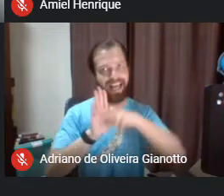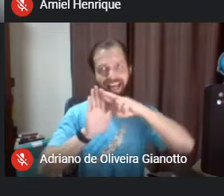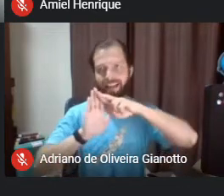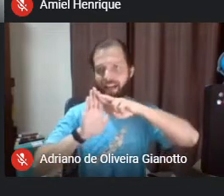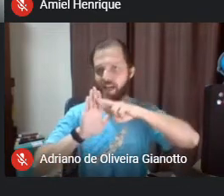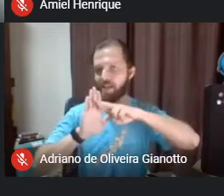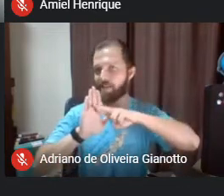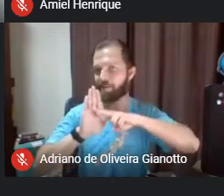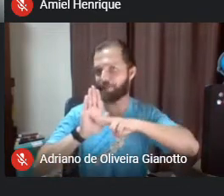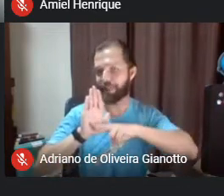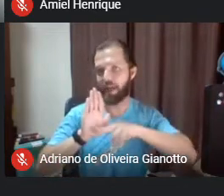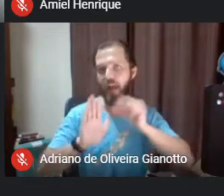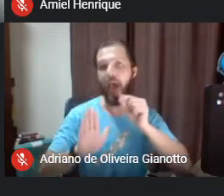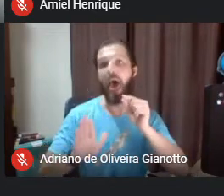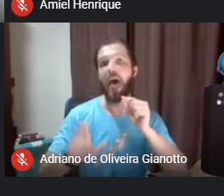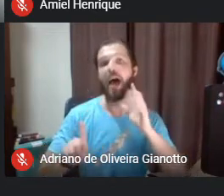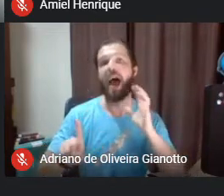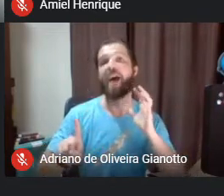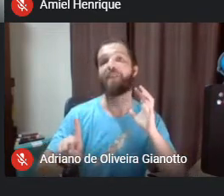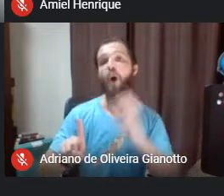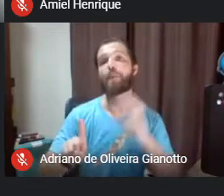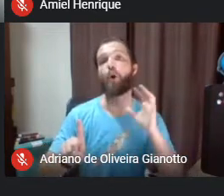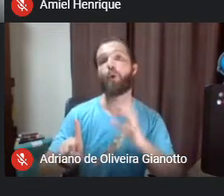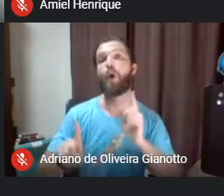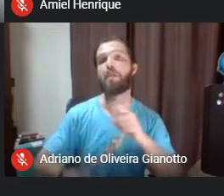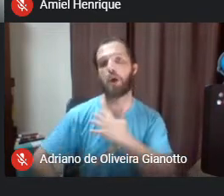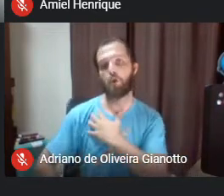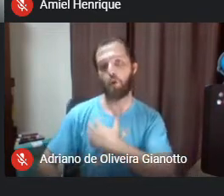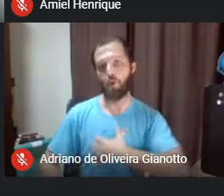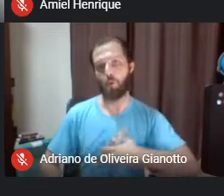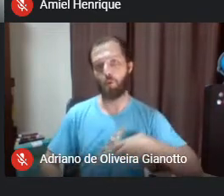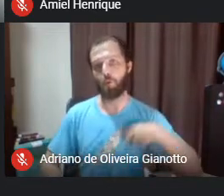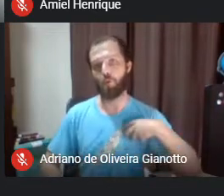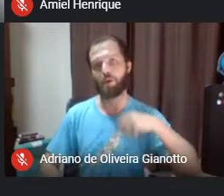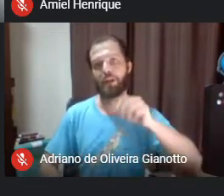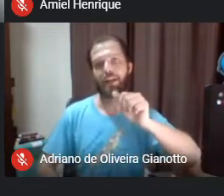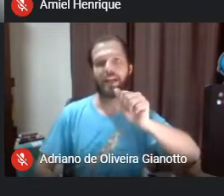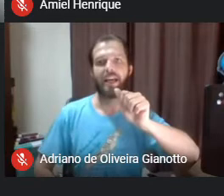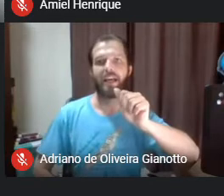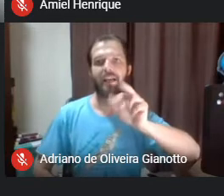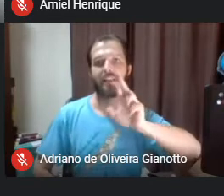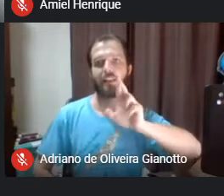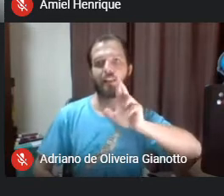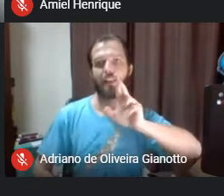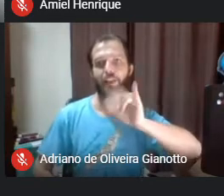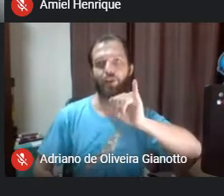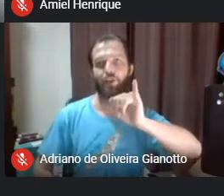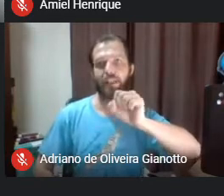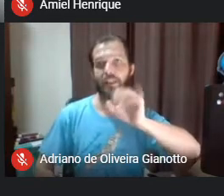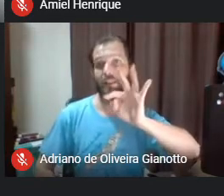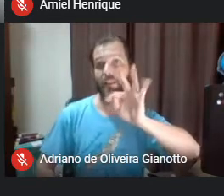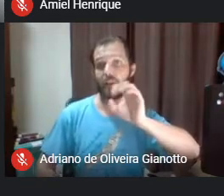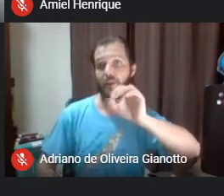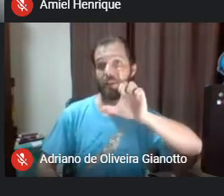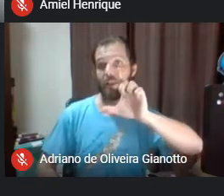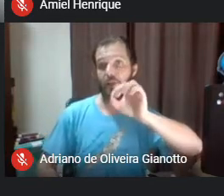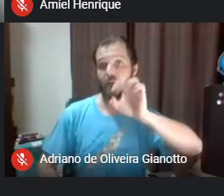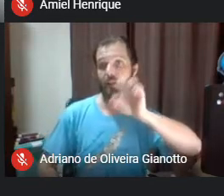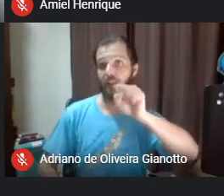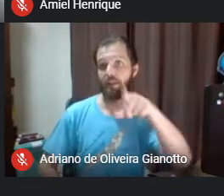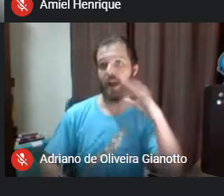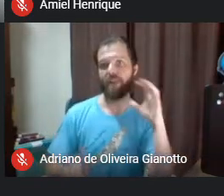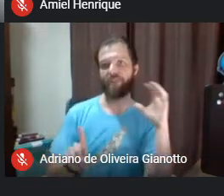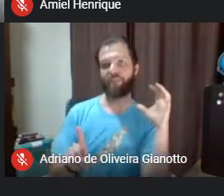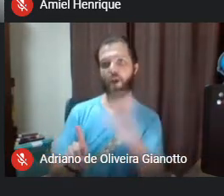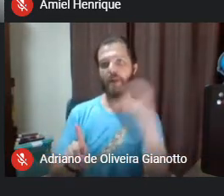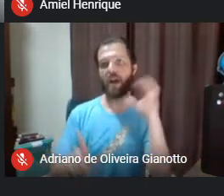com alguma deficiência tinha que fugir para outros locais para tentar manter a sobrevivência. E isso por quê? Por